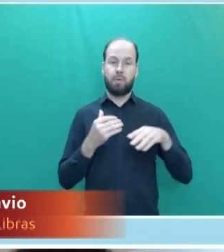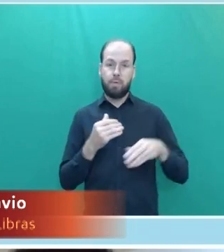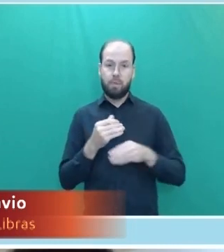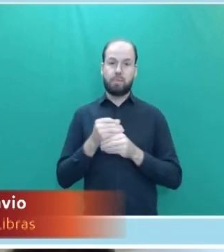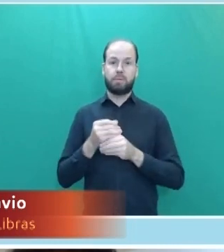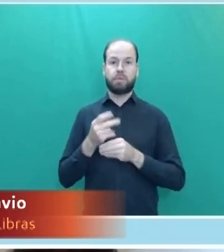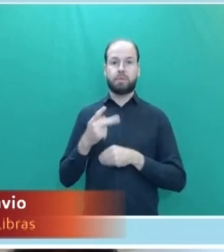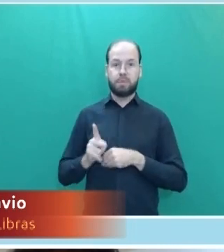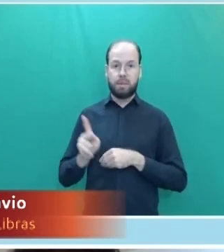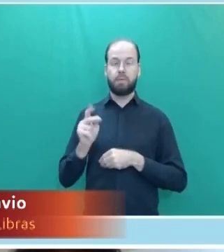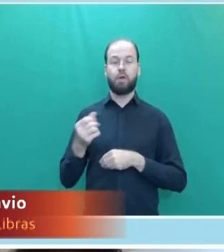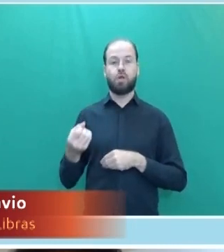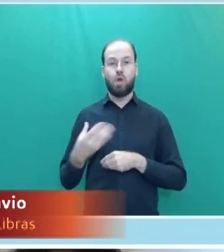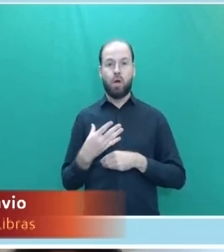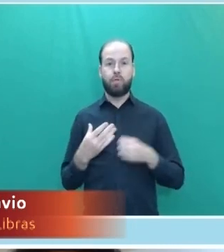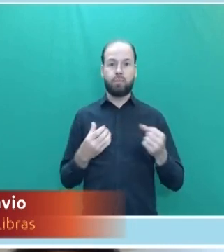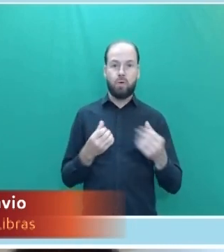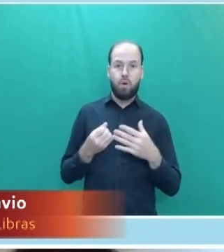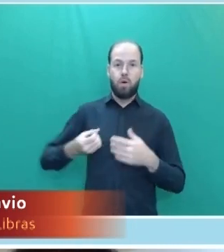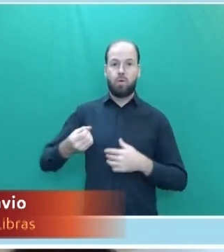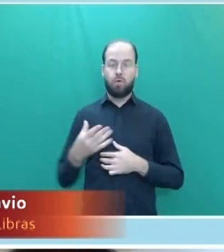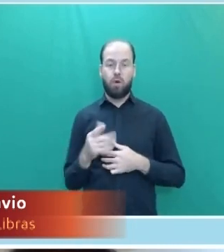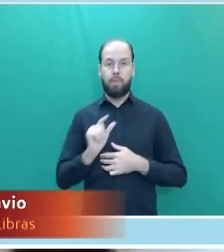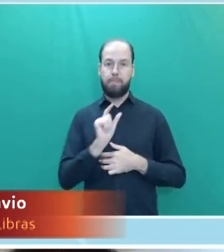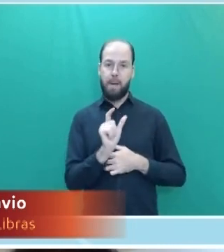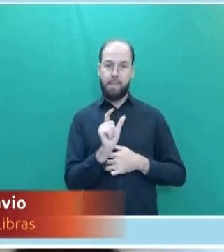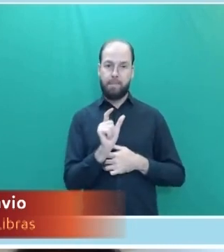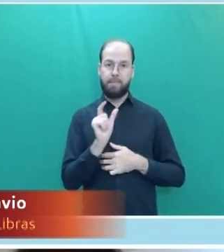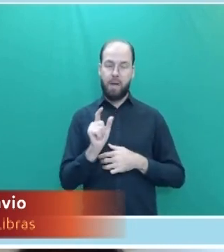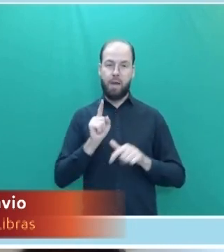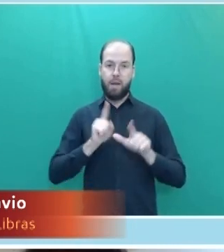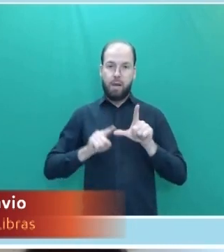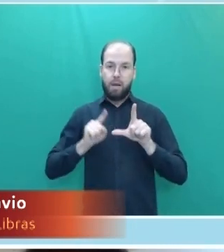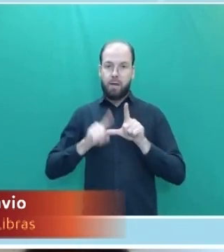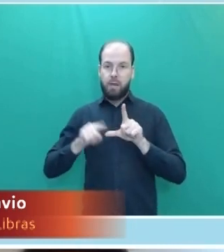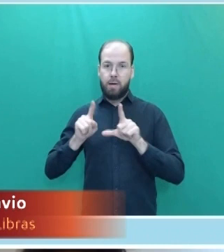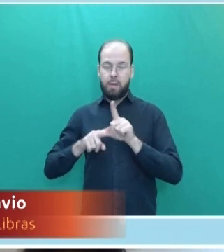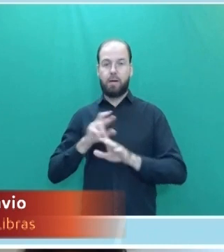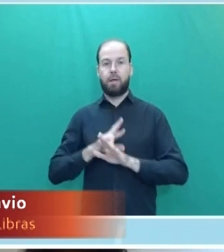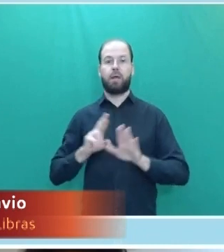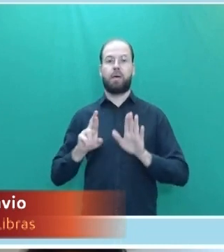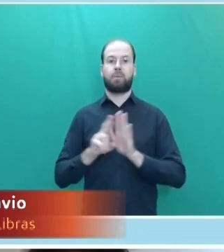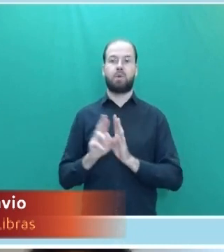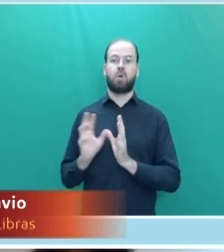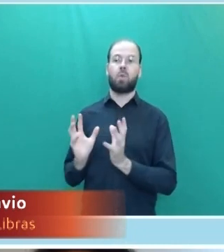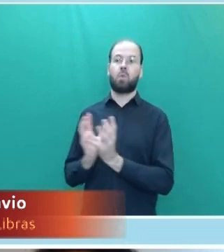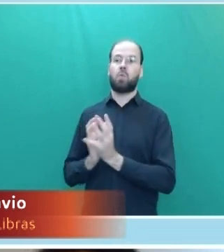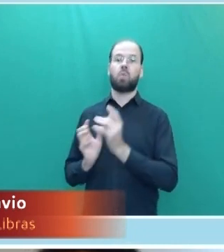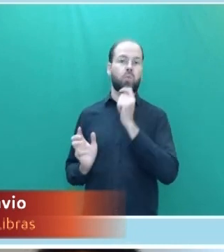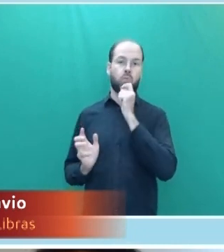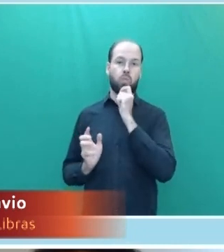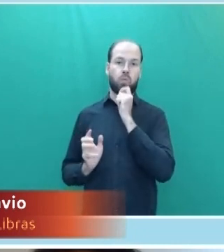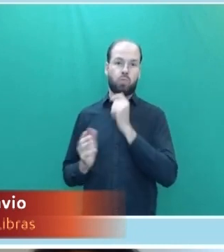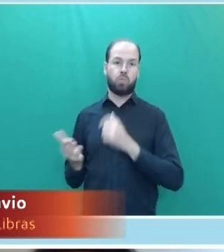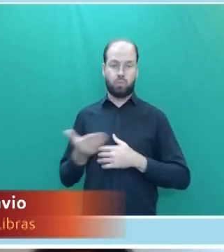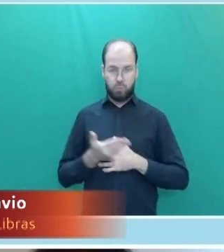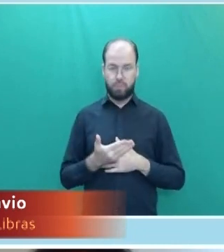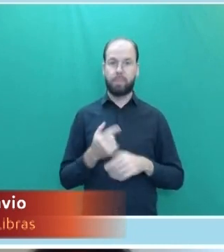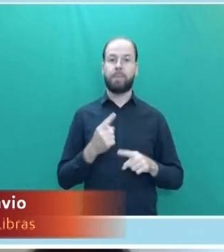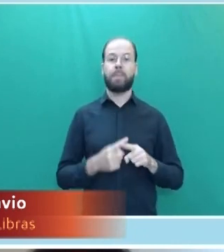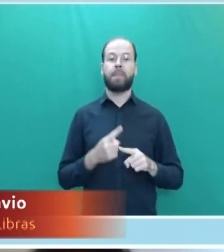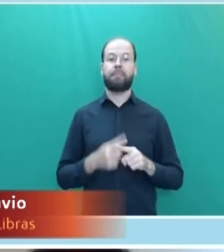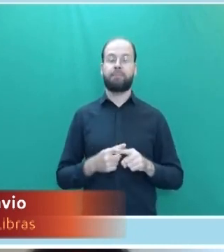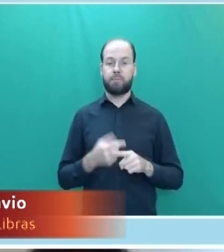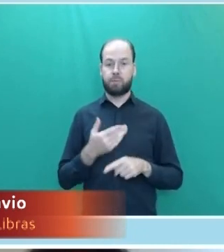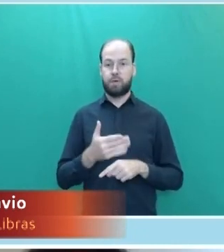uma nova letra, para representar um novo grupo, um grupo que muitas vezes não estava sendo representado nas outras letras, e por que às vezes